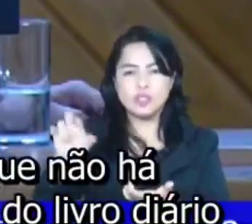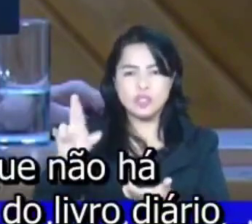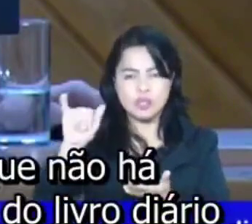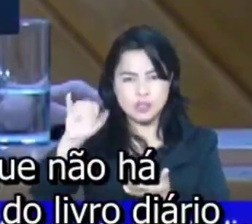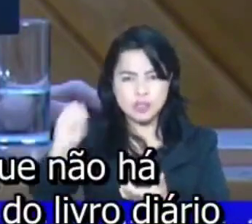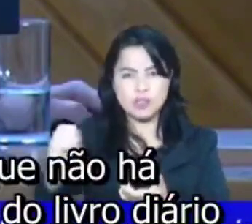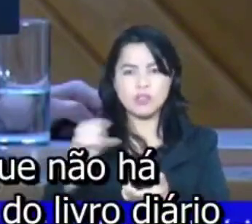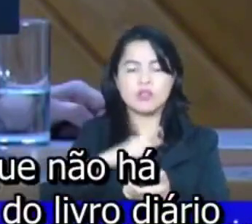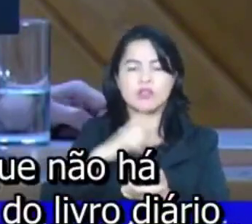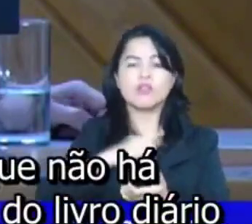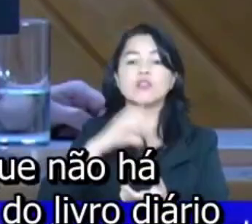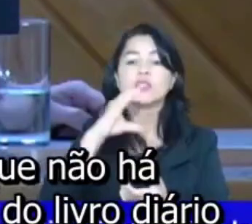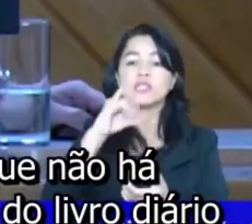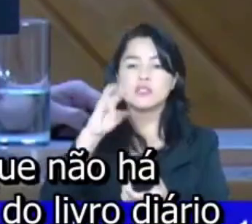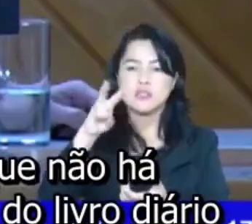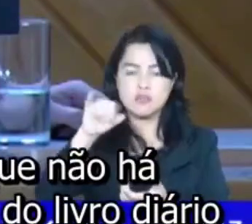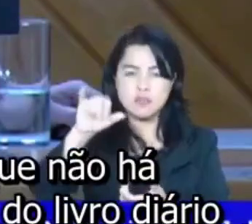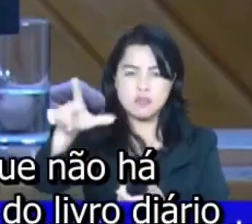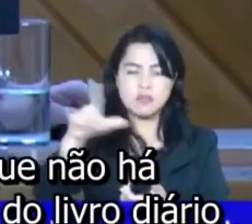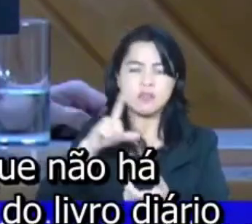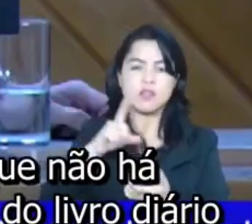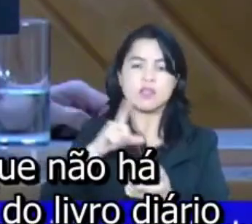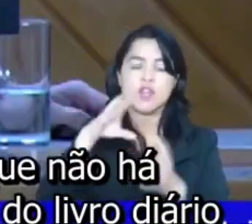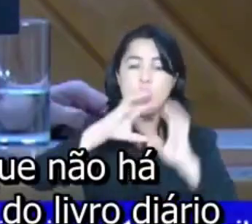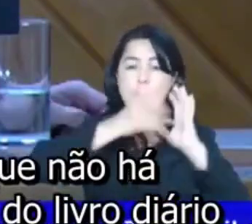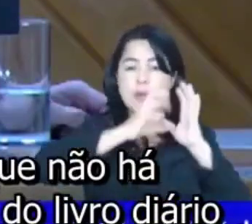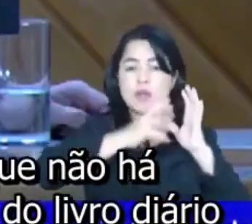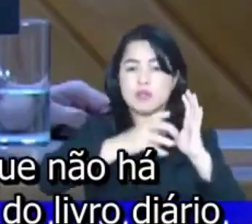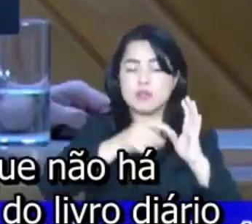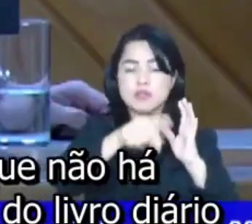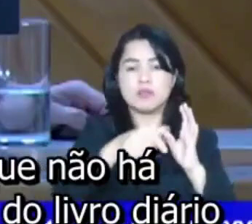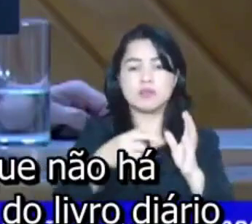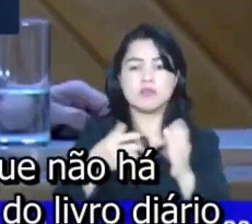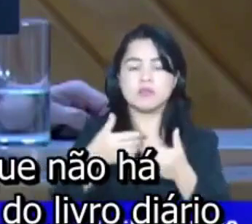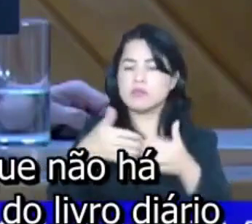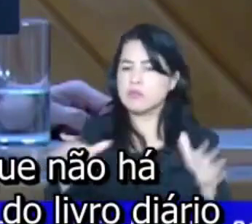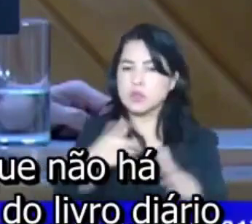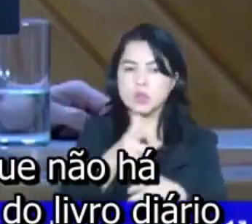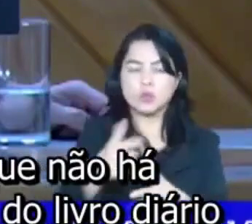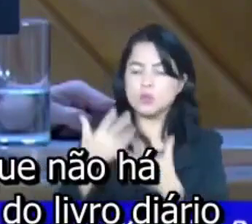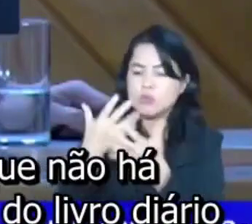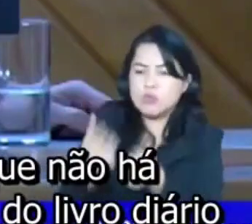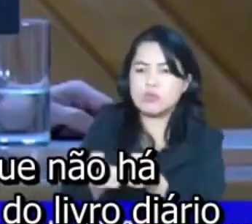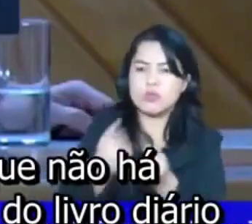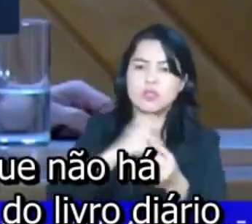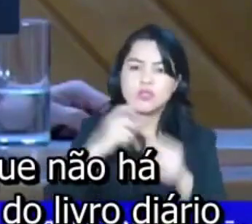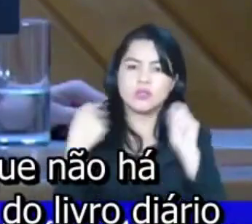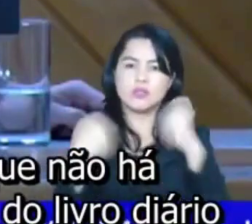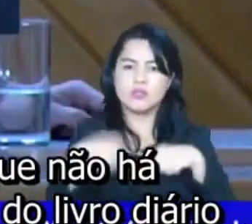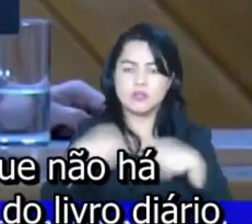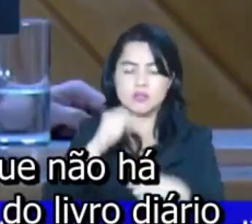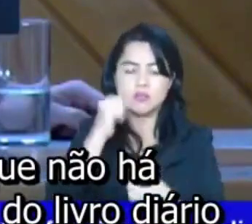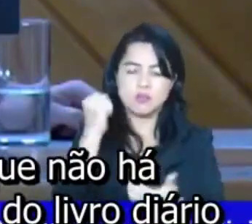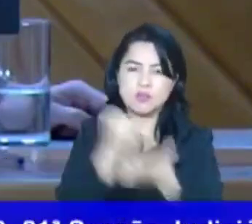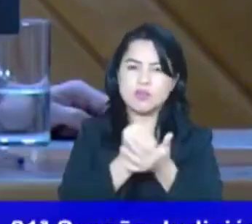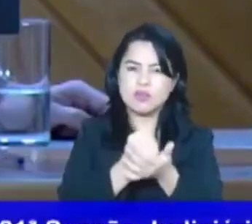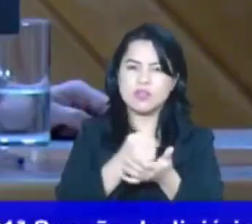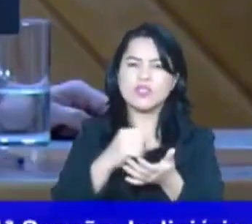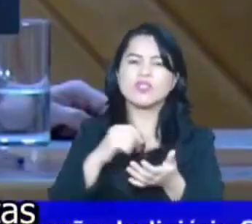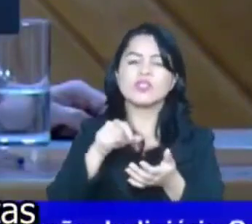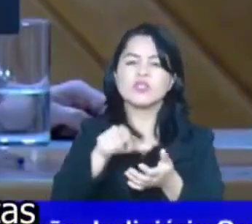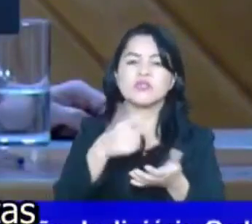para apresentar manifestação, o partido arguiu que não há previsão na resolução acerca da necessidade de autenticação do livro